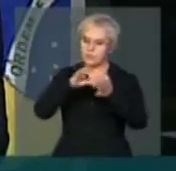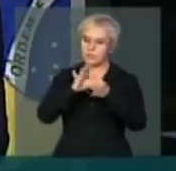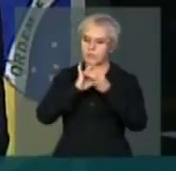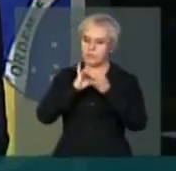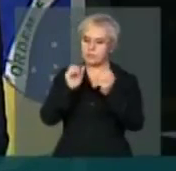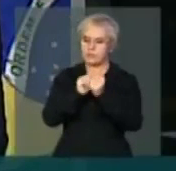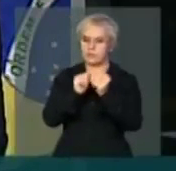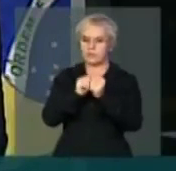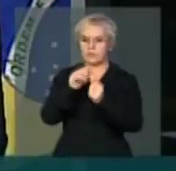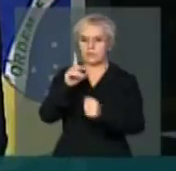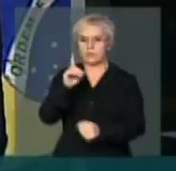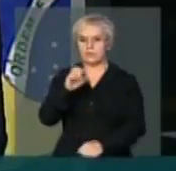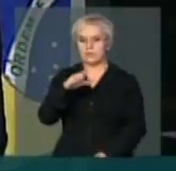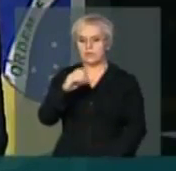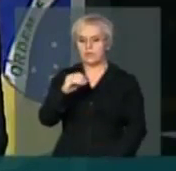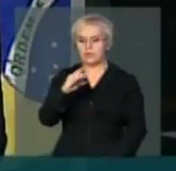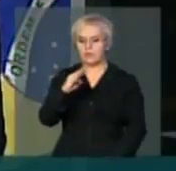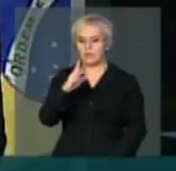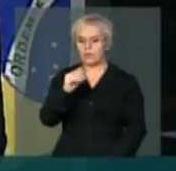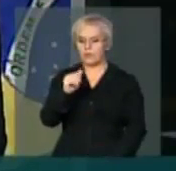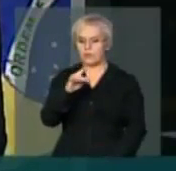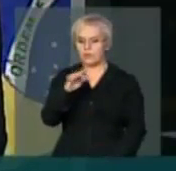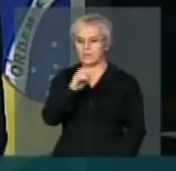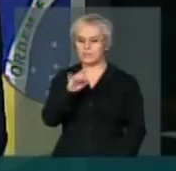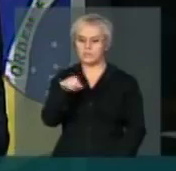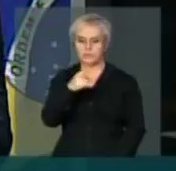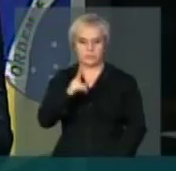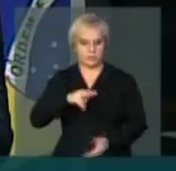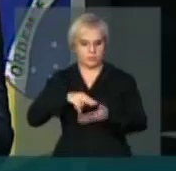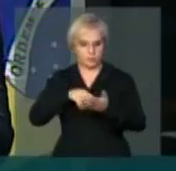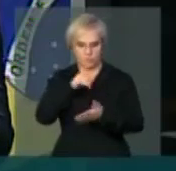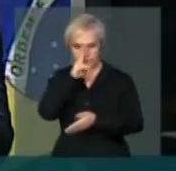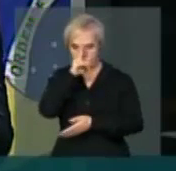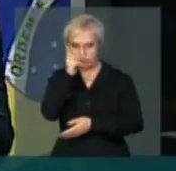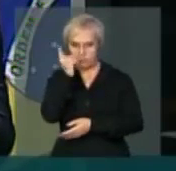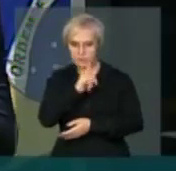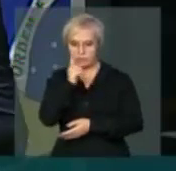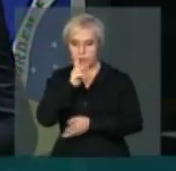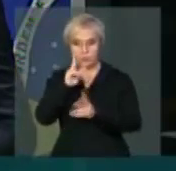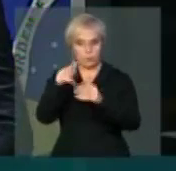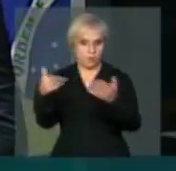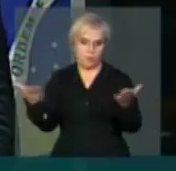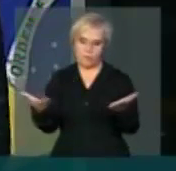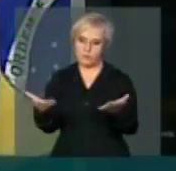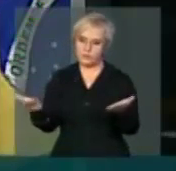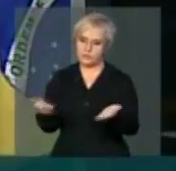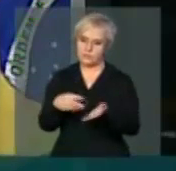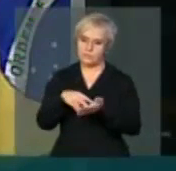curso e se consolidasse para sermos, então, a grande democracia que somos hoje.